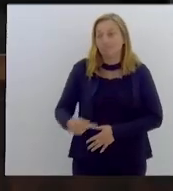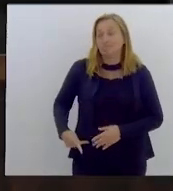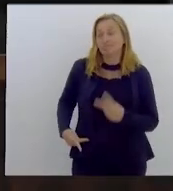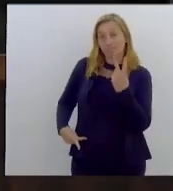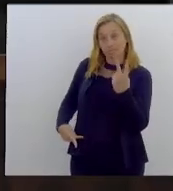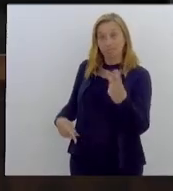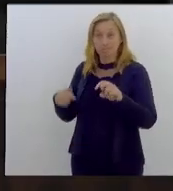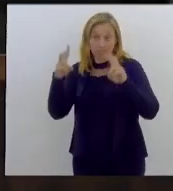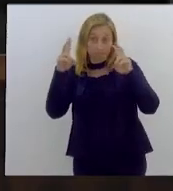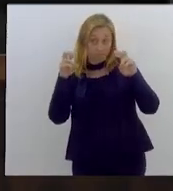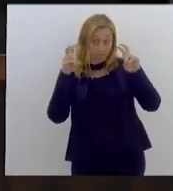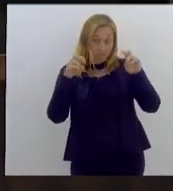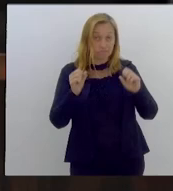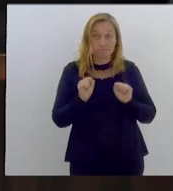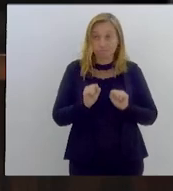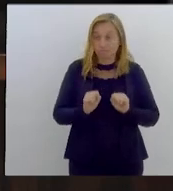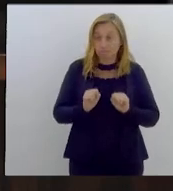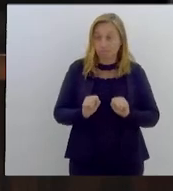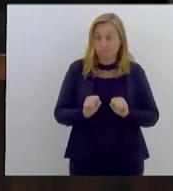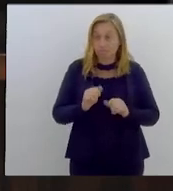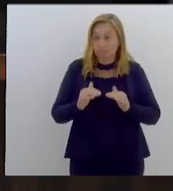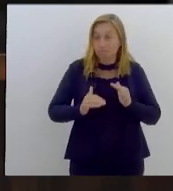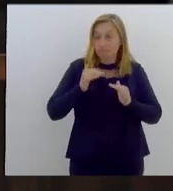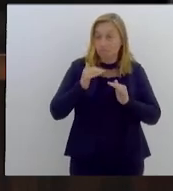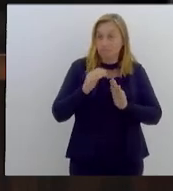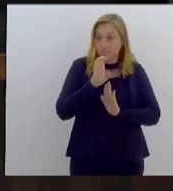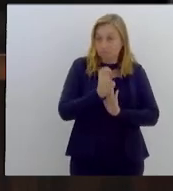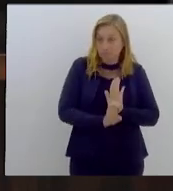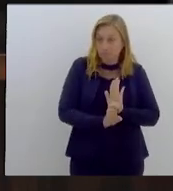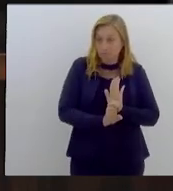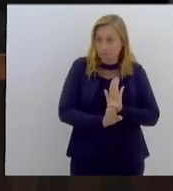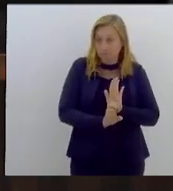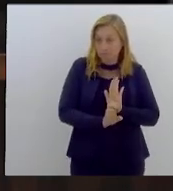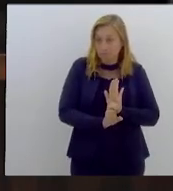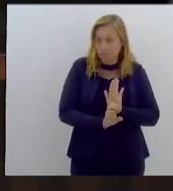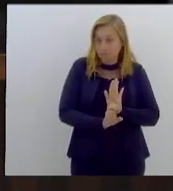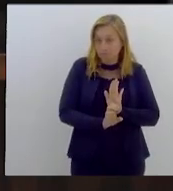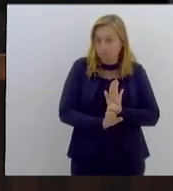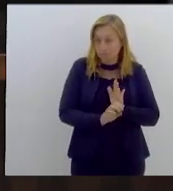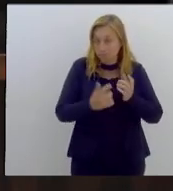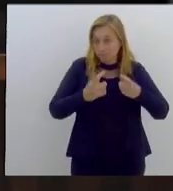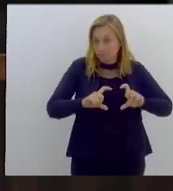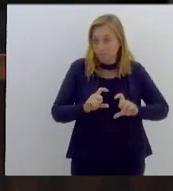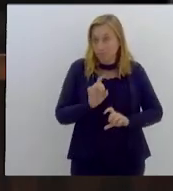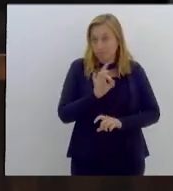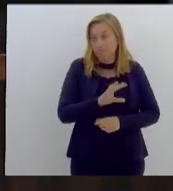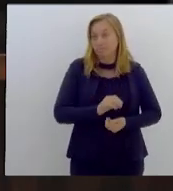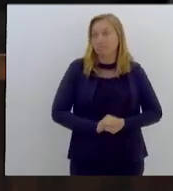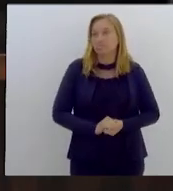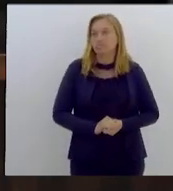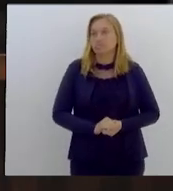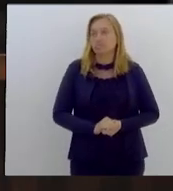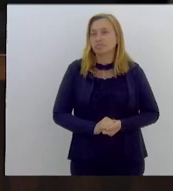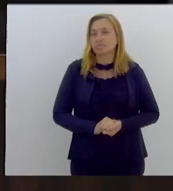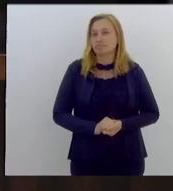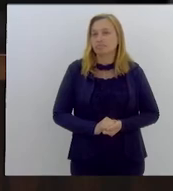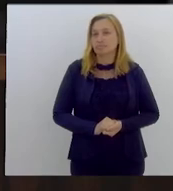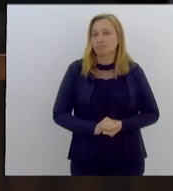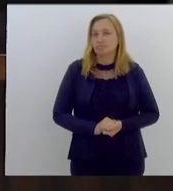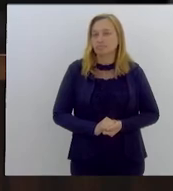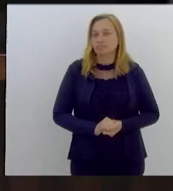que a gente pode fazer... E acatar como uma subemenda, e acatar como um parágrafo. Mas como um